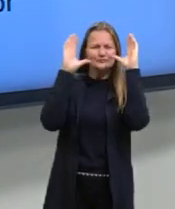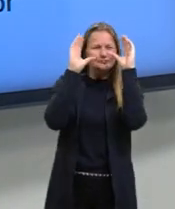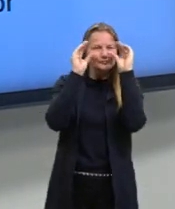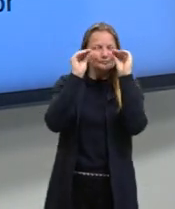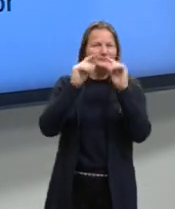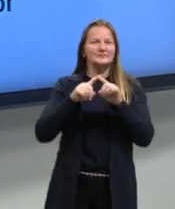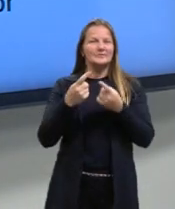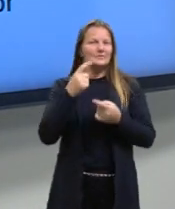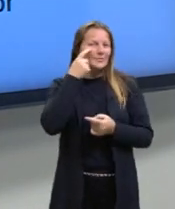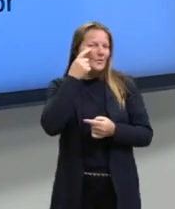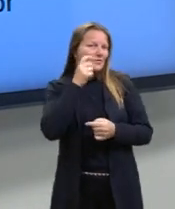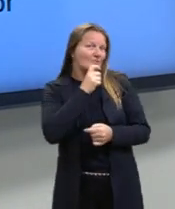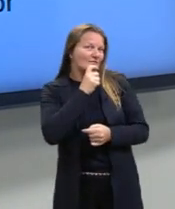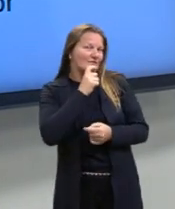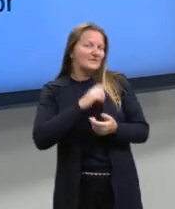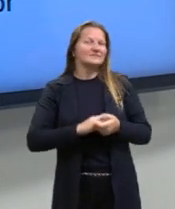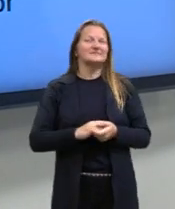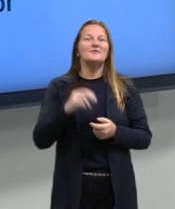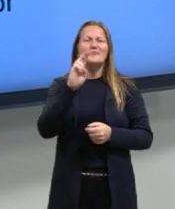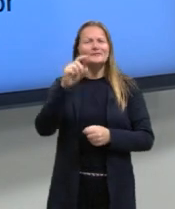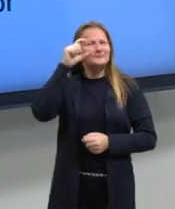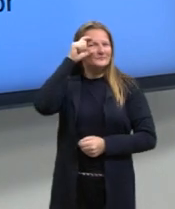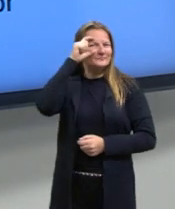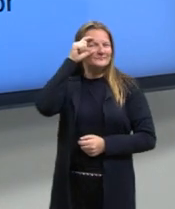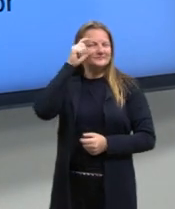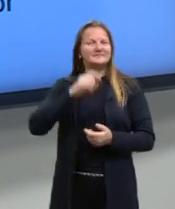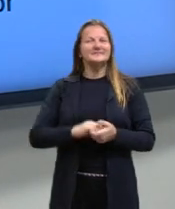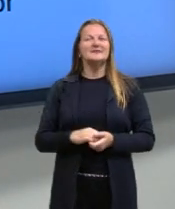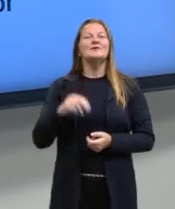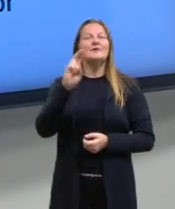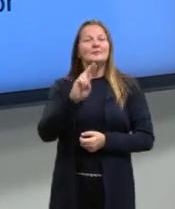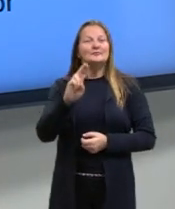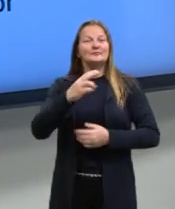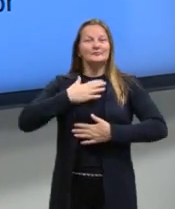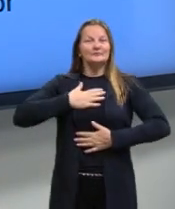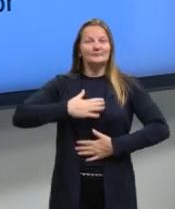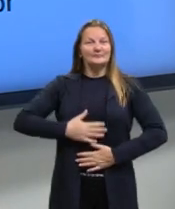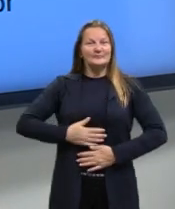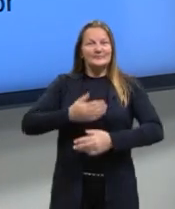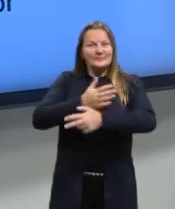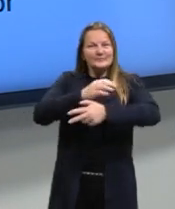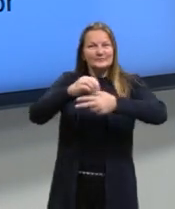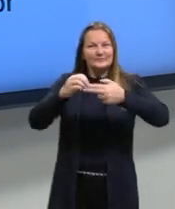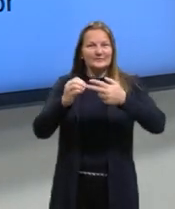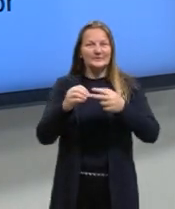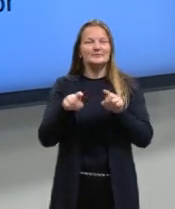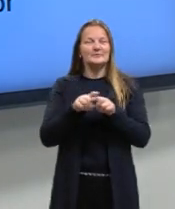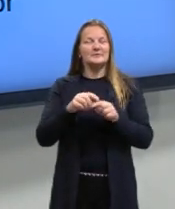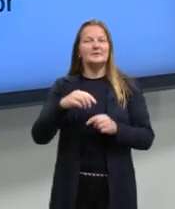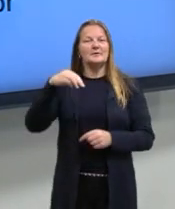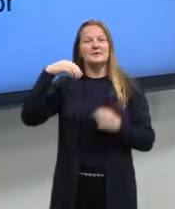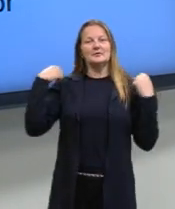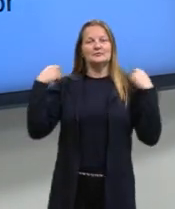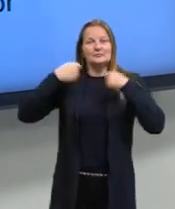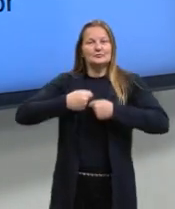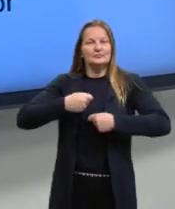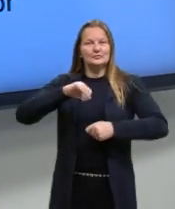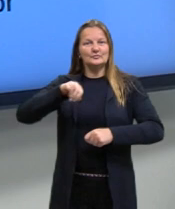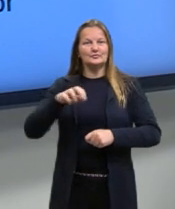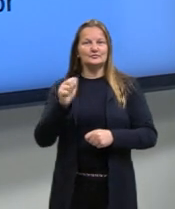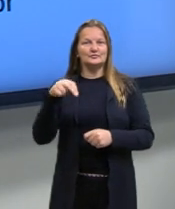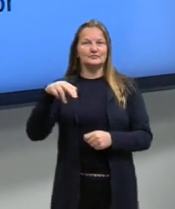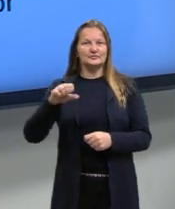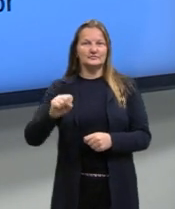olhos verdes uso óculos estou utilizando a camiseta do pré-negni também uma camisa jeans Então